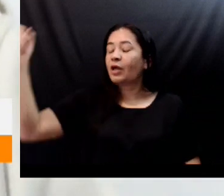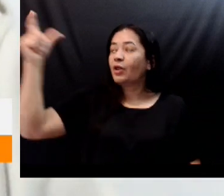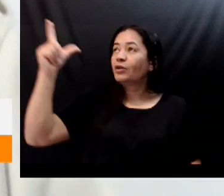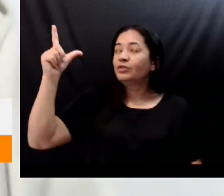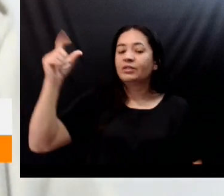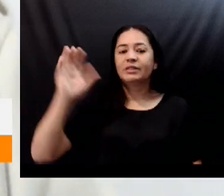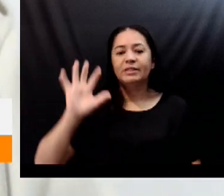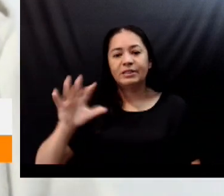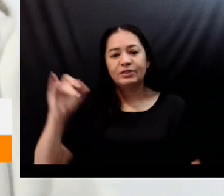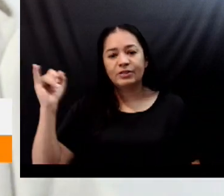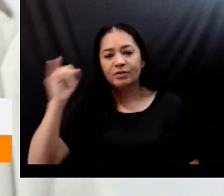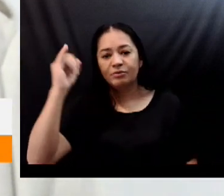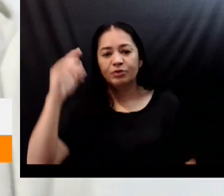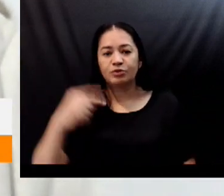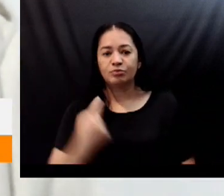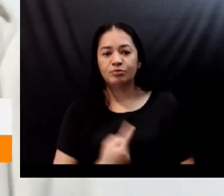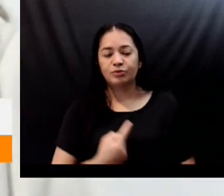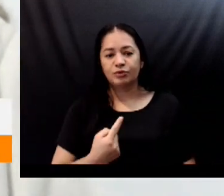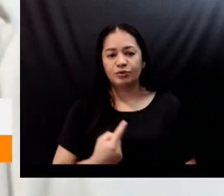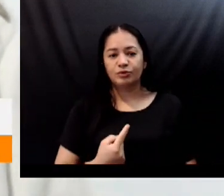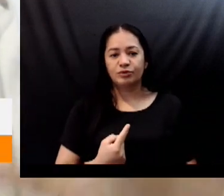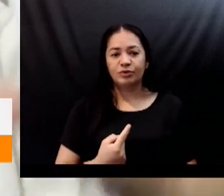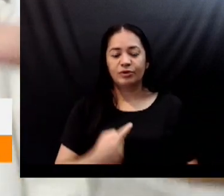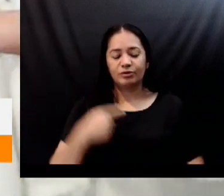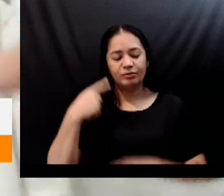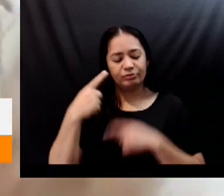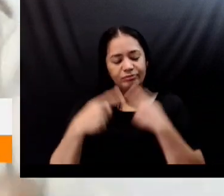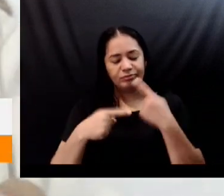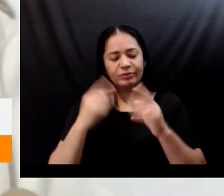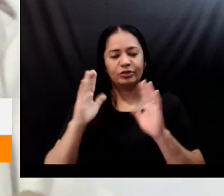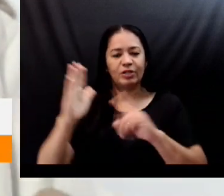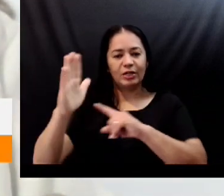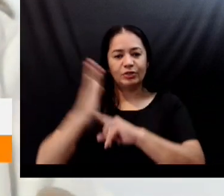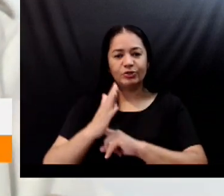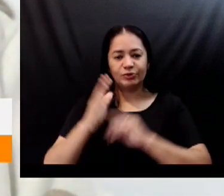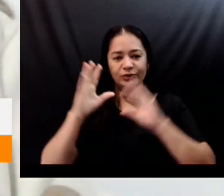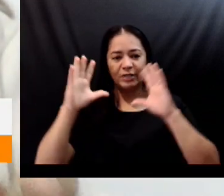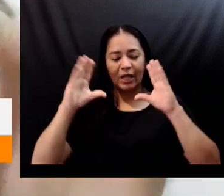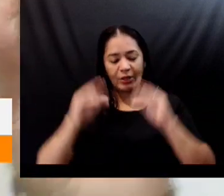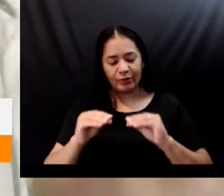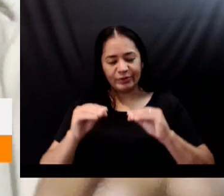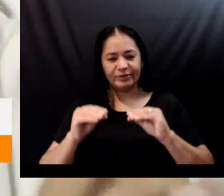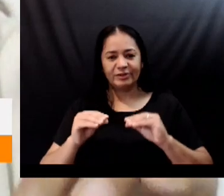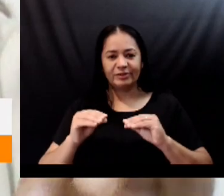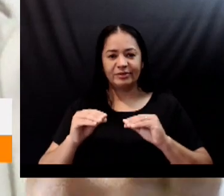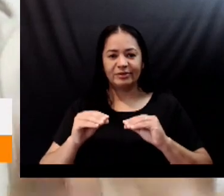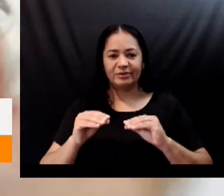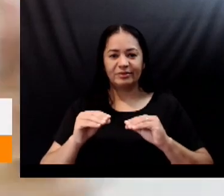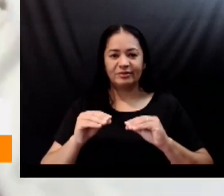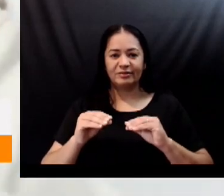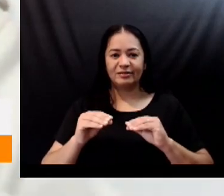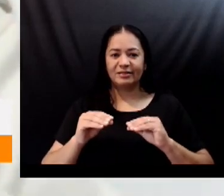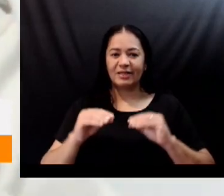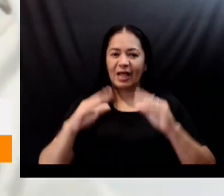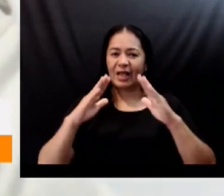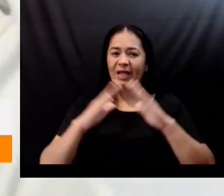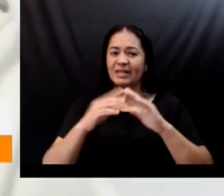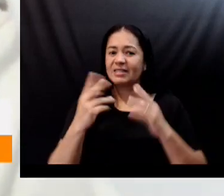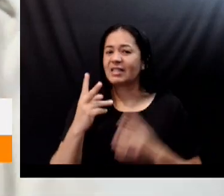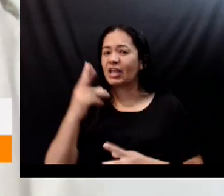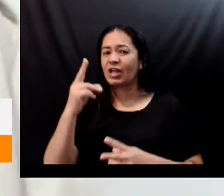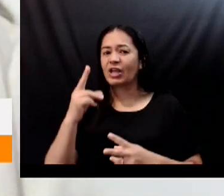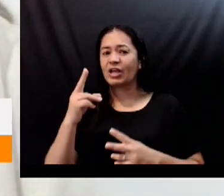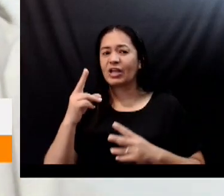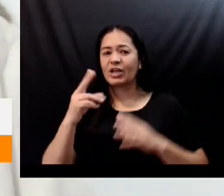nosso ciclo circadiano. Então, já vai ajudar a gente à noite. À noite, casa igual caverna, só deixa a luz do banheiro acesa, a porta